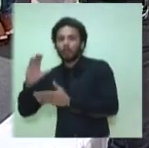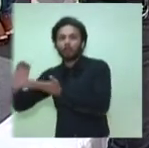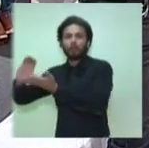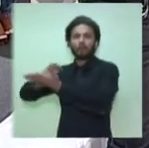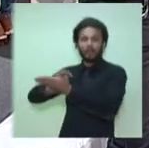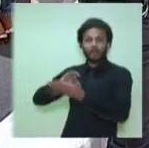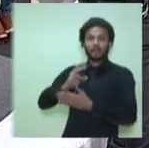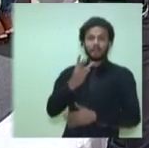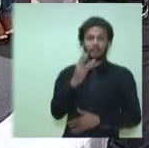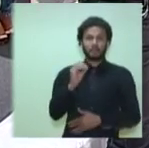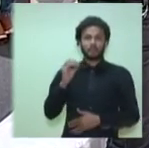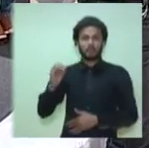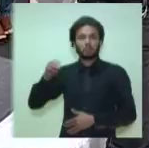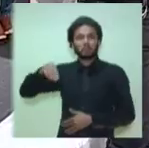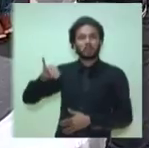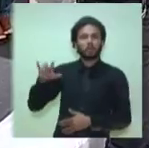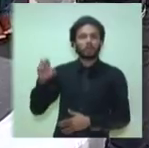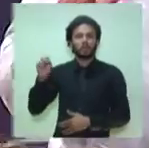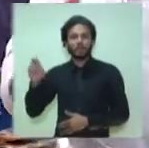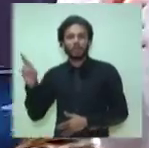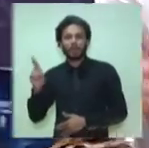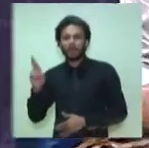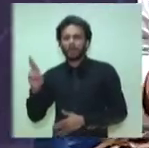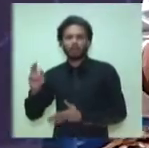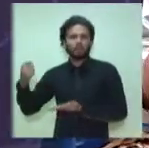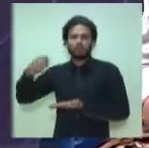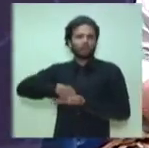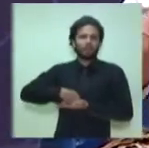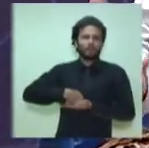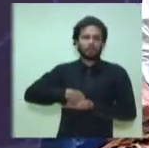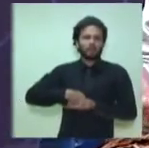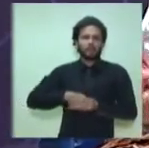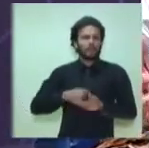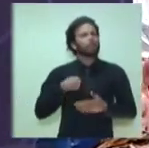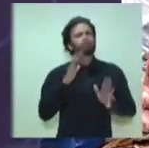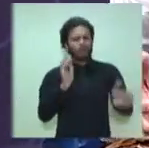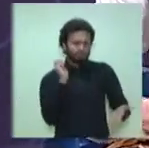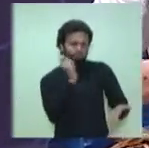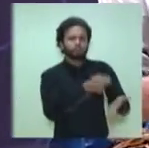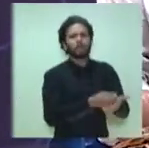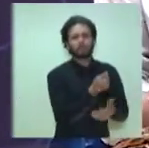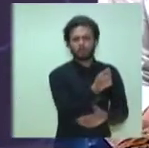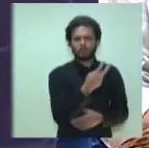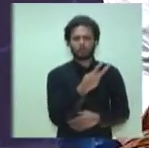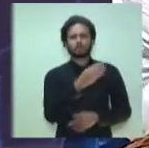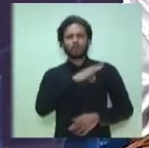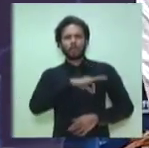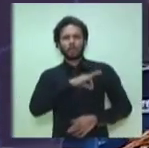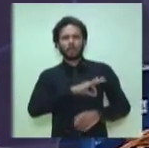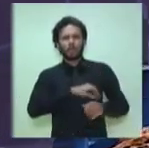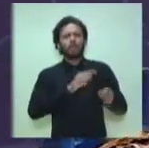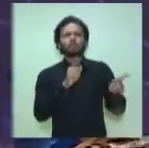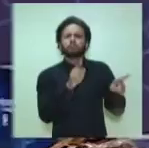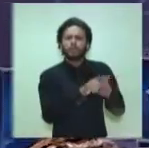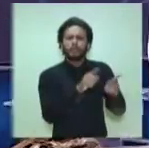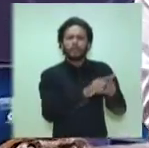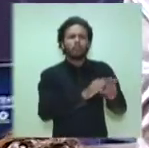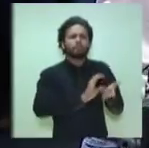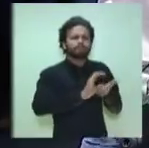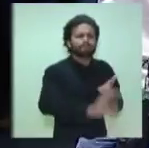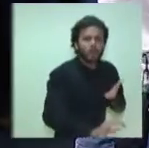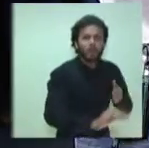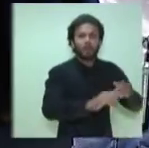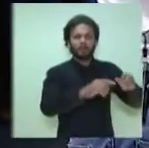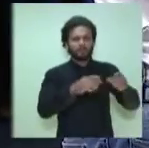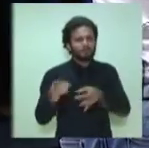R$ 300 milhões. Não paga pessoal. Quando eu pago pessoal, 13º salário, eu injeto dinheiro na veia do comércio. Eu